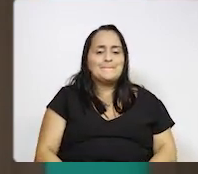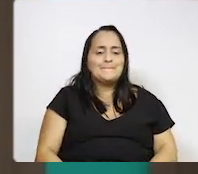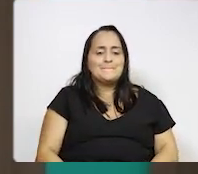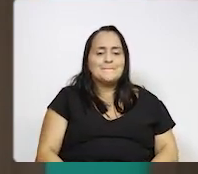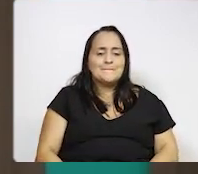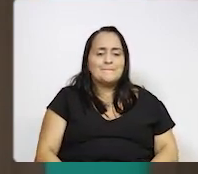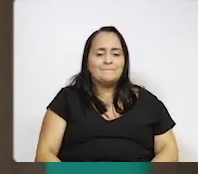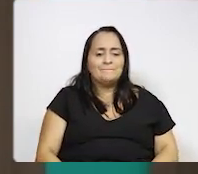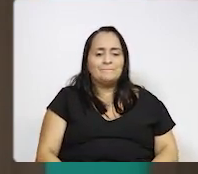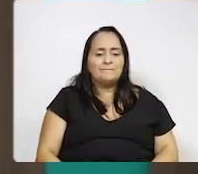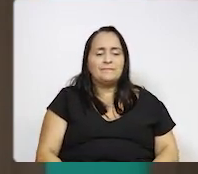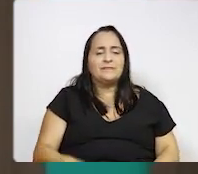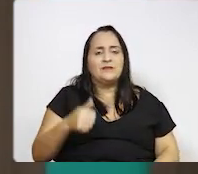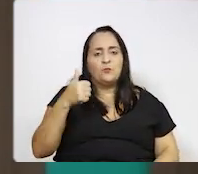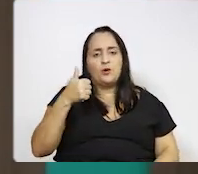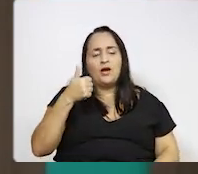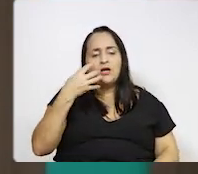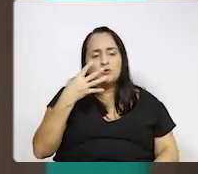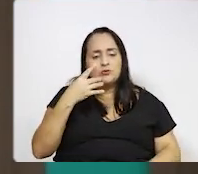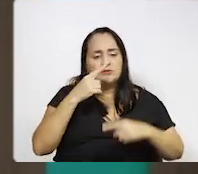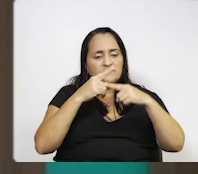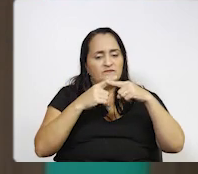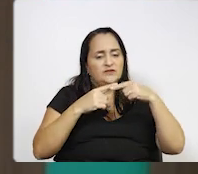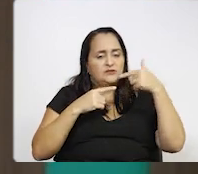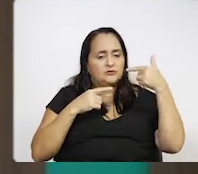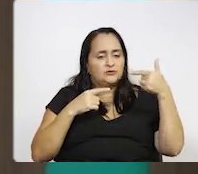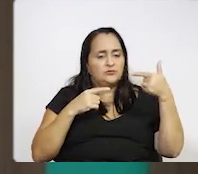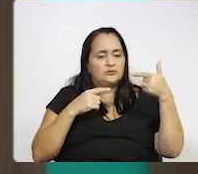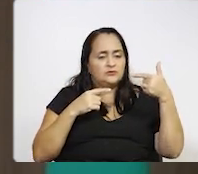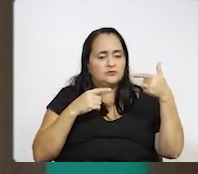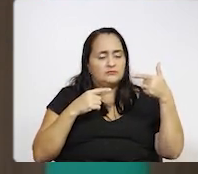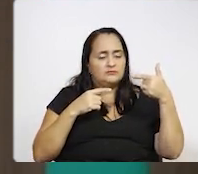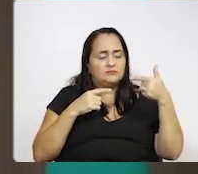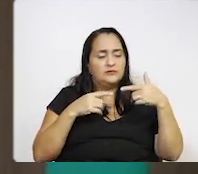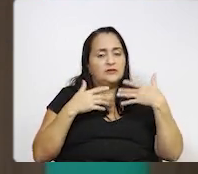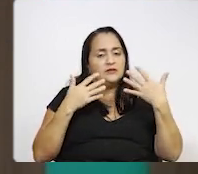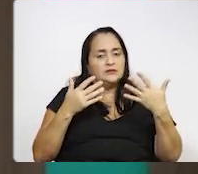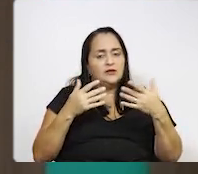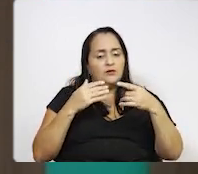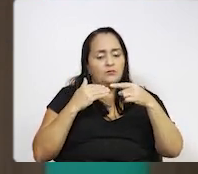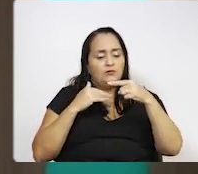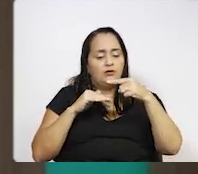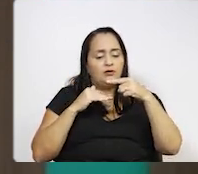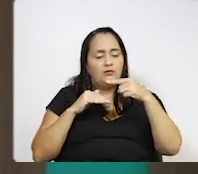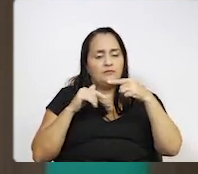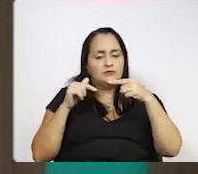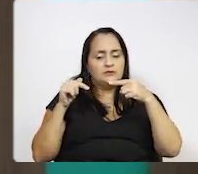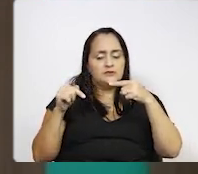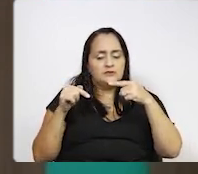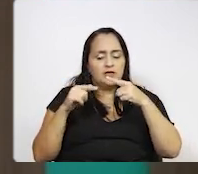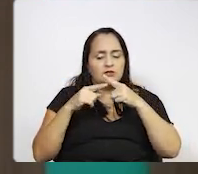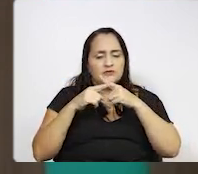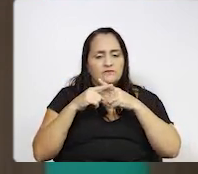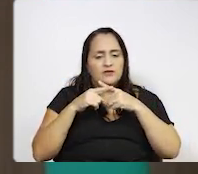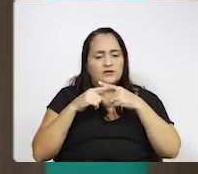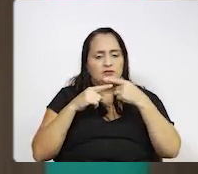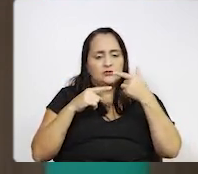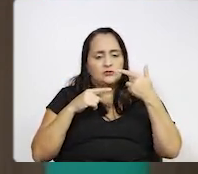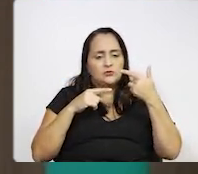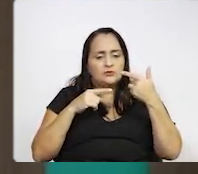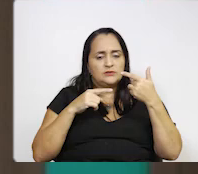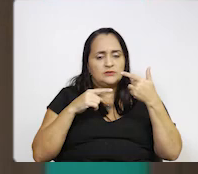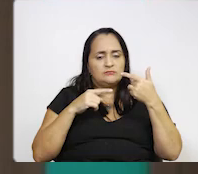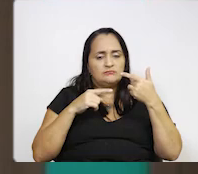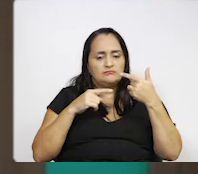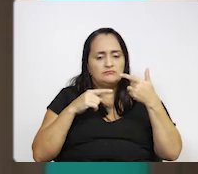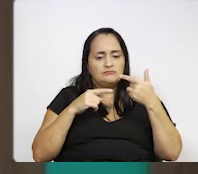multiplicar, certo? Então, vai ser 14 vezes 2. E aqui também vai ser 7 vezes 2.